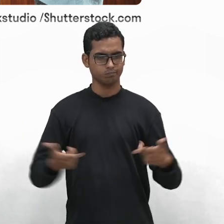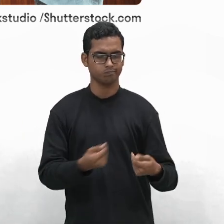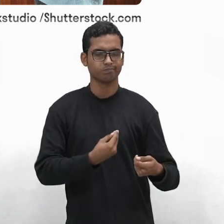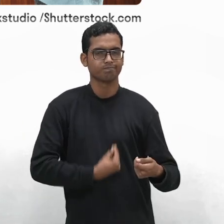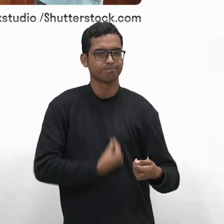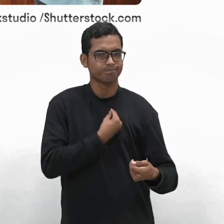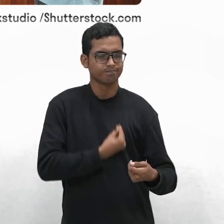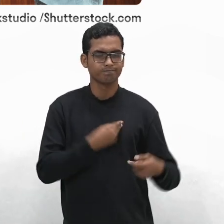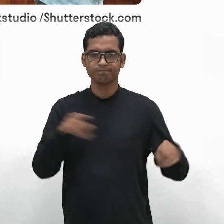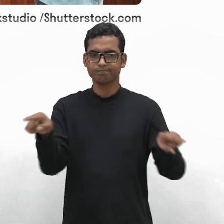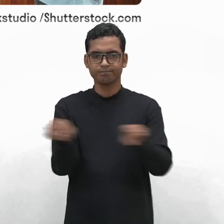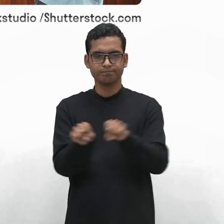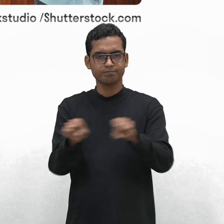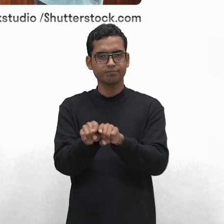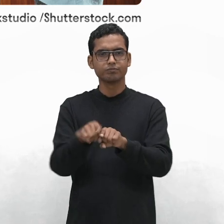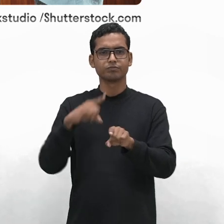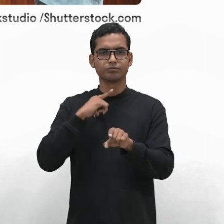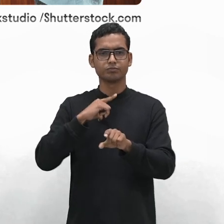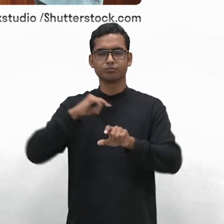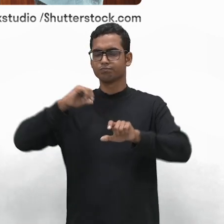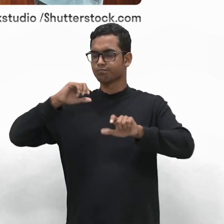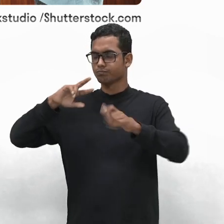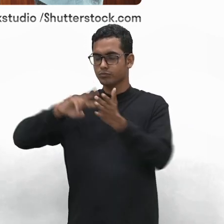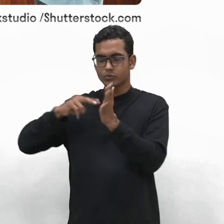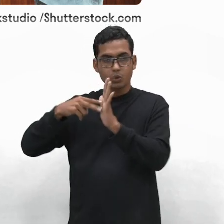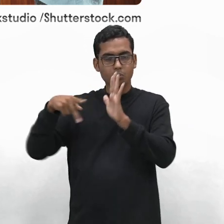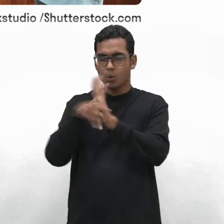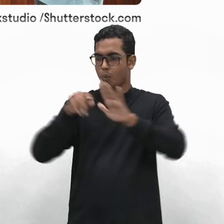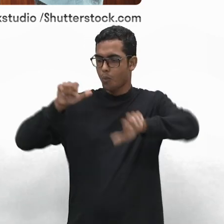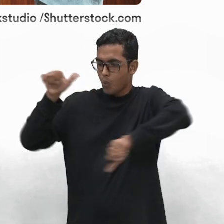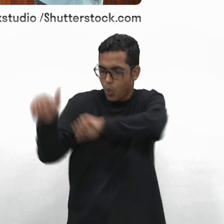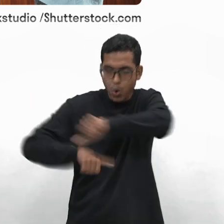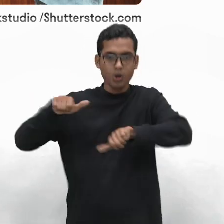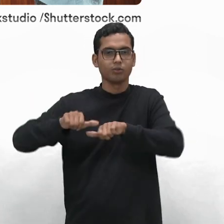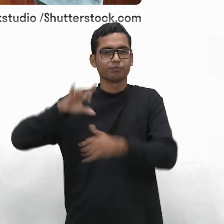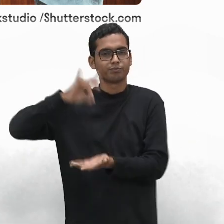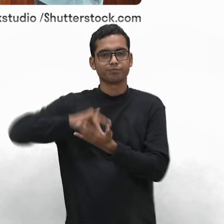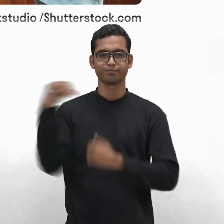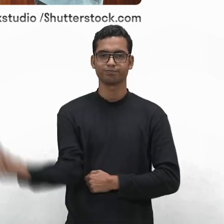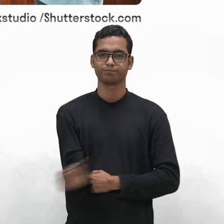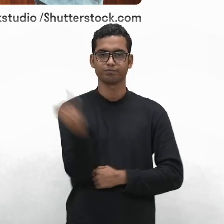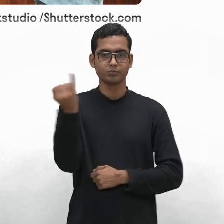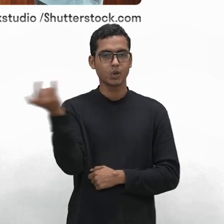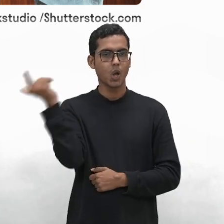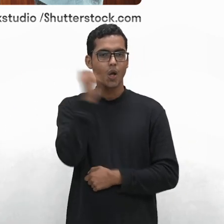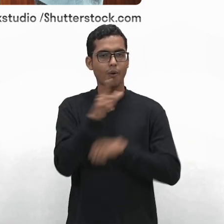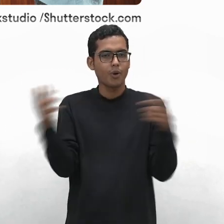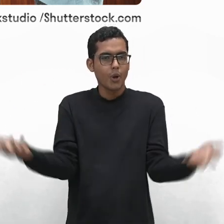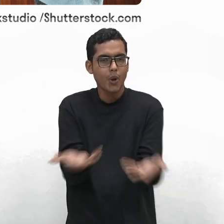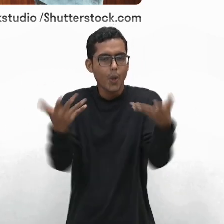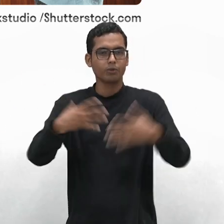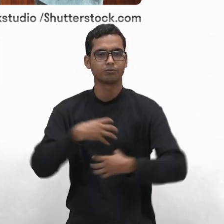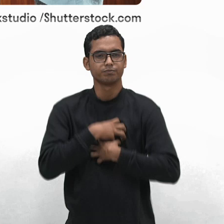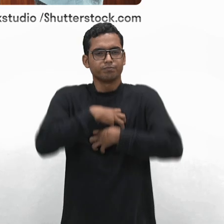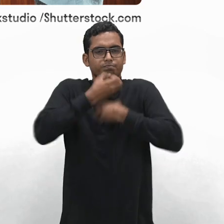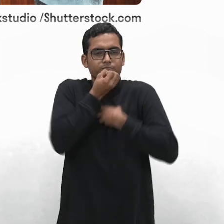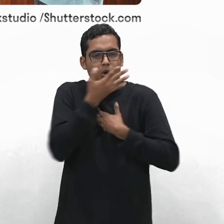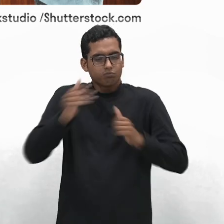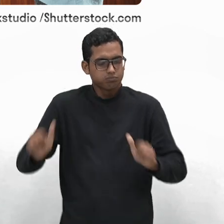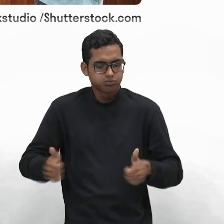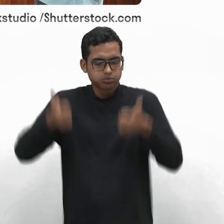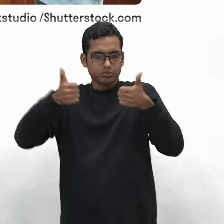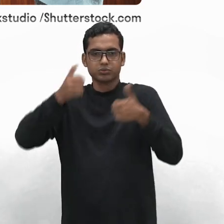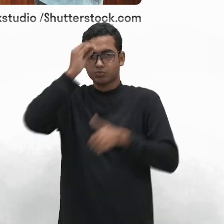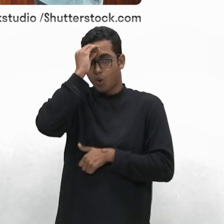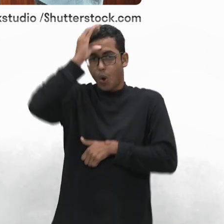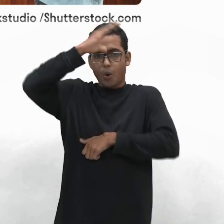vida e transformação dessas práticas em ferramentas significativas para a promoção do bem-estar,